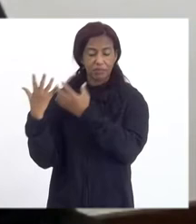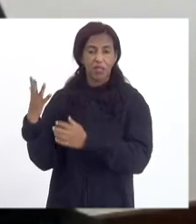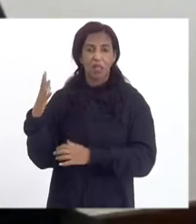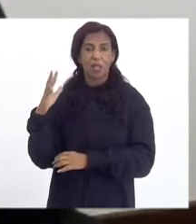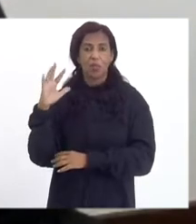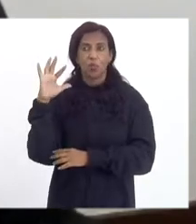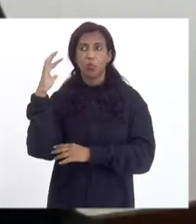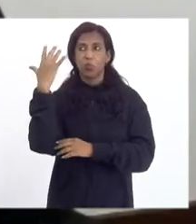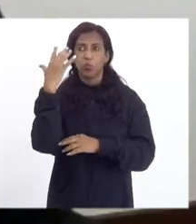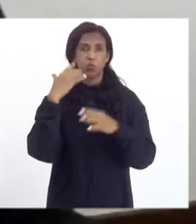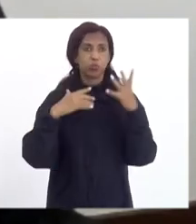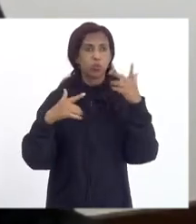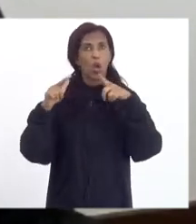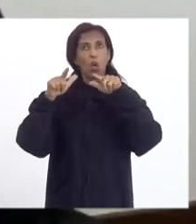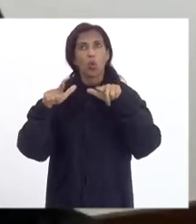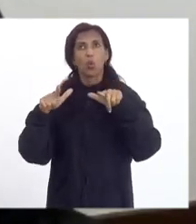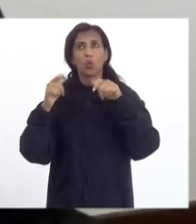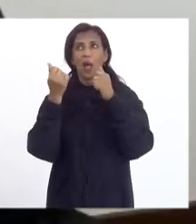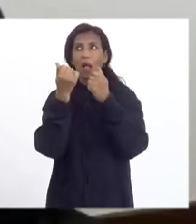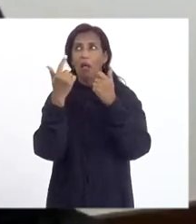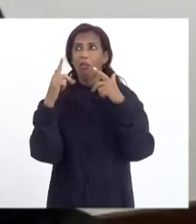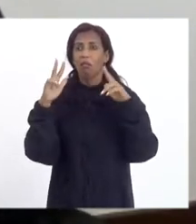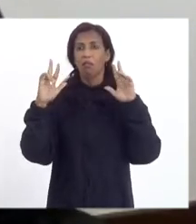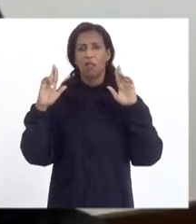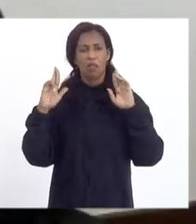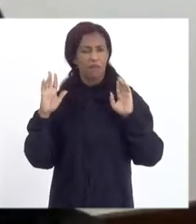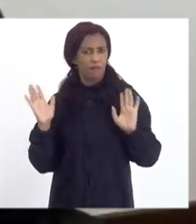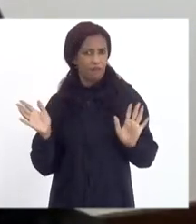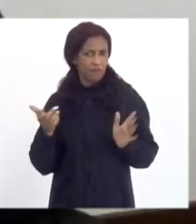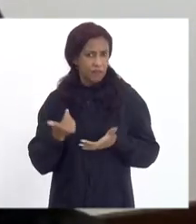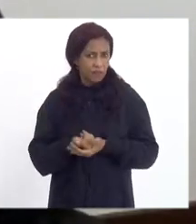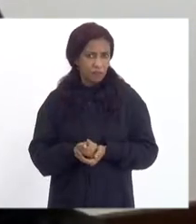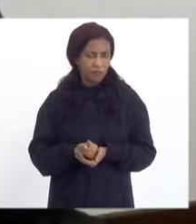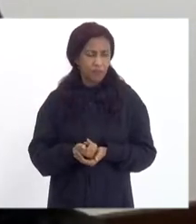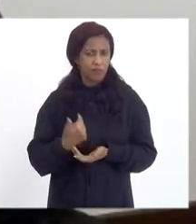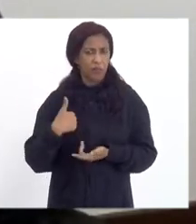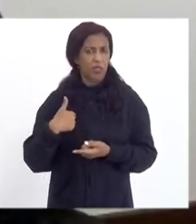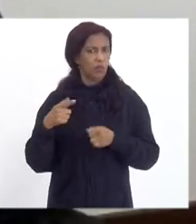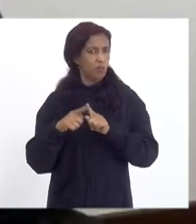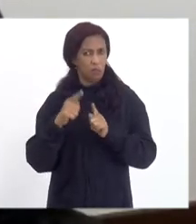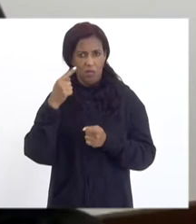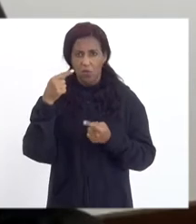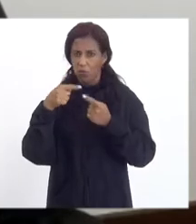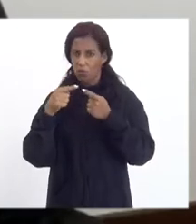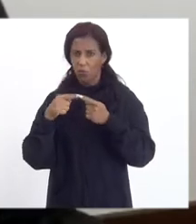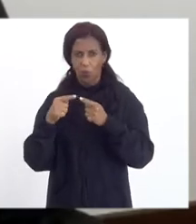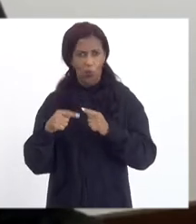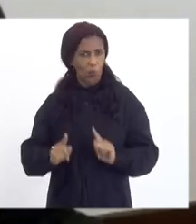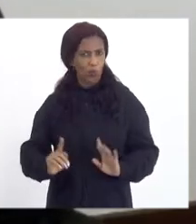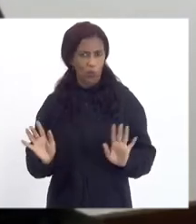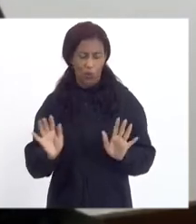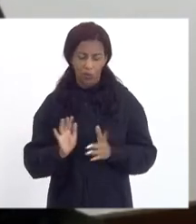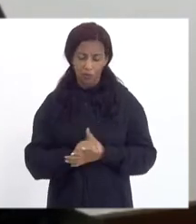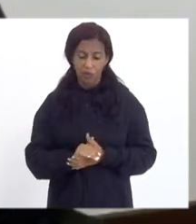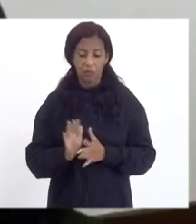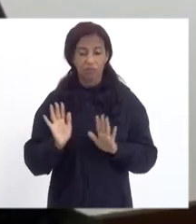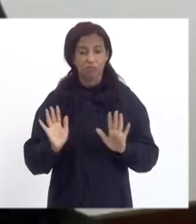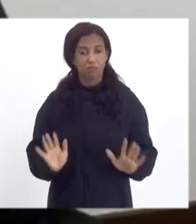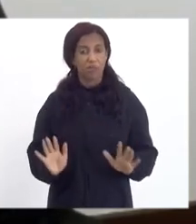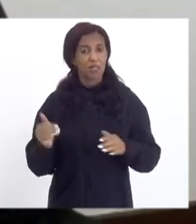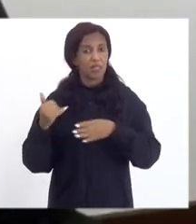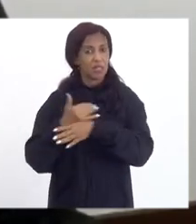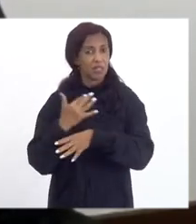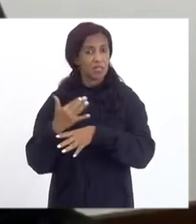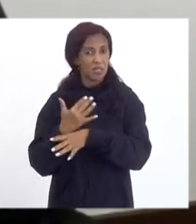né, em logradouros públicos, como você diz. Eu sou cético em relação a esse ponto ainda no Brasil, muito cético, mas essas